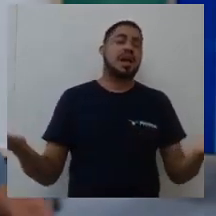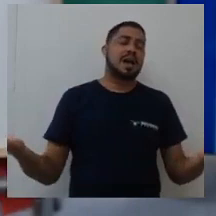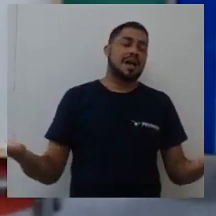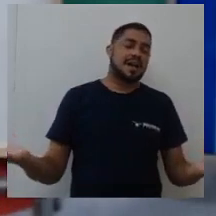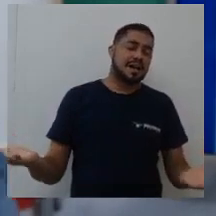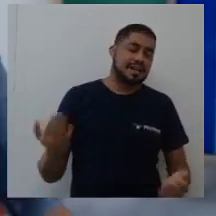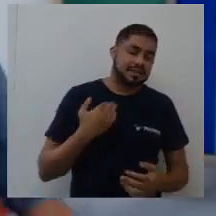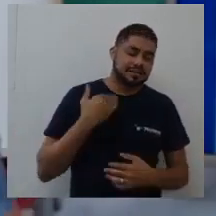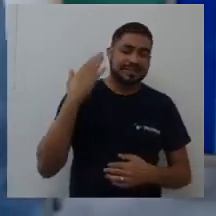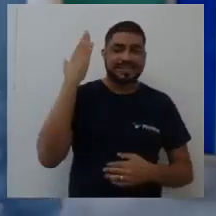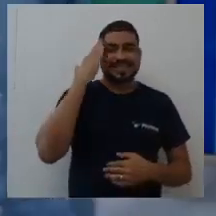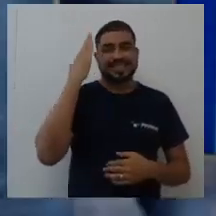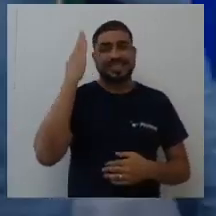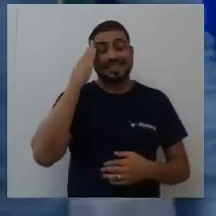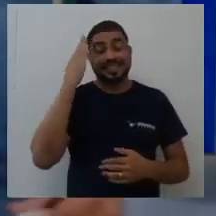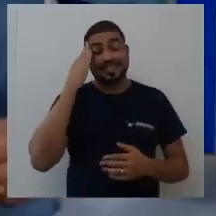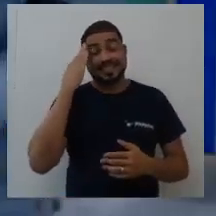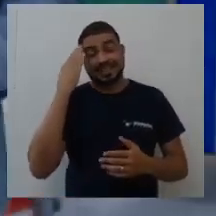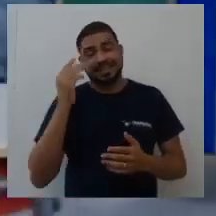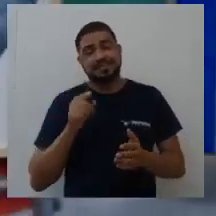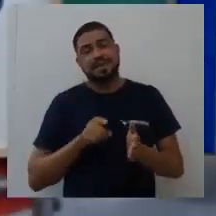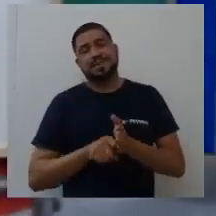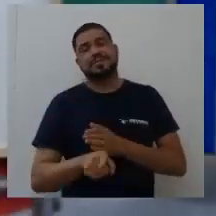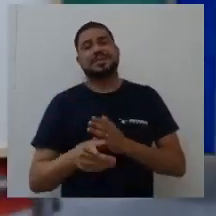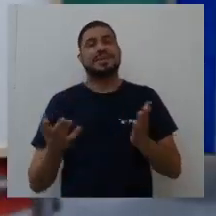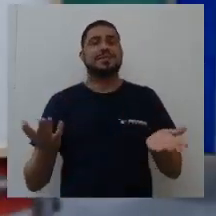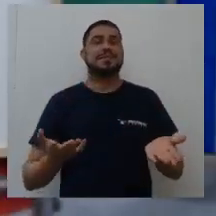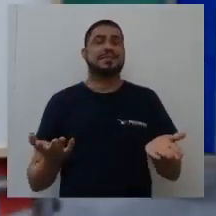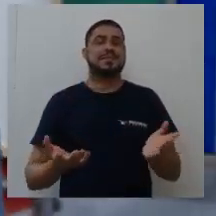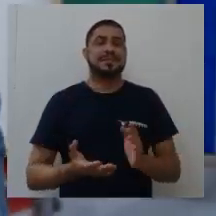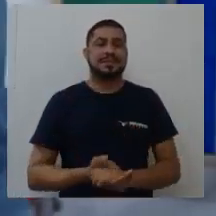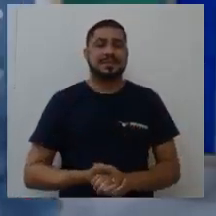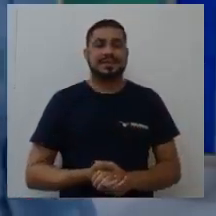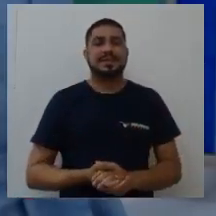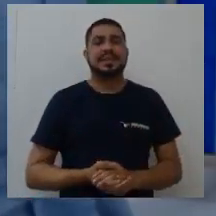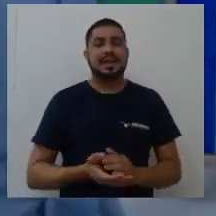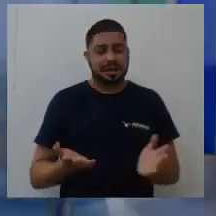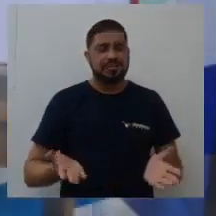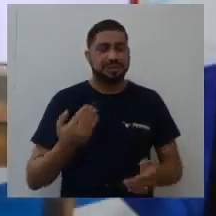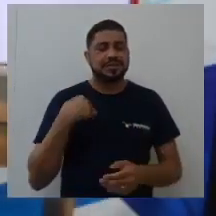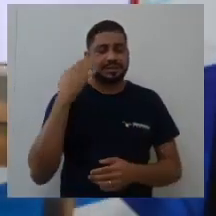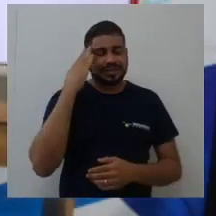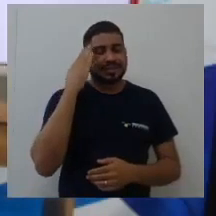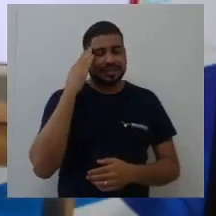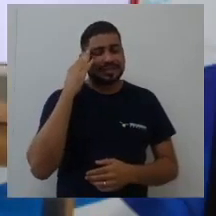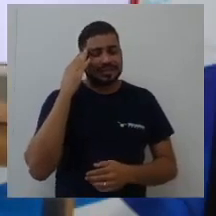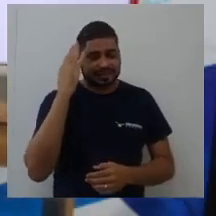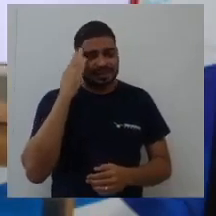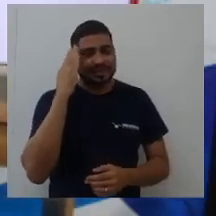agora que eu entendi a pergunta dela. Agora, eu entendi aqui a pergunta aqui.